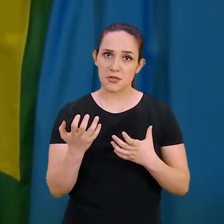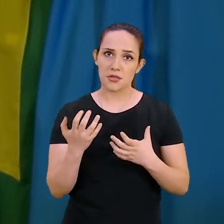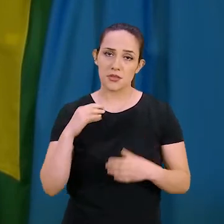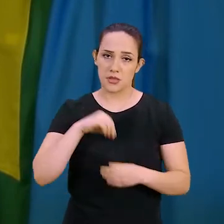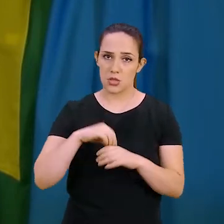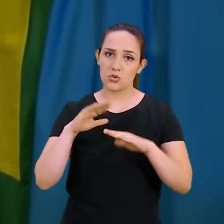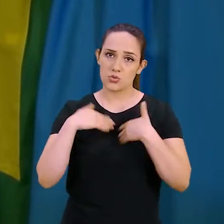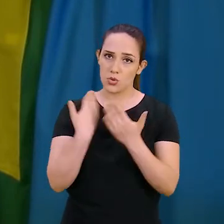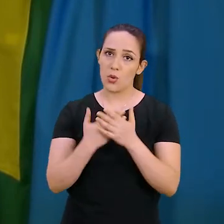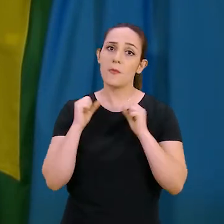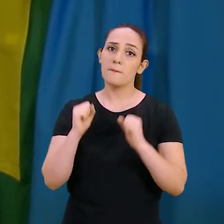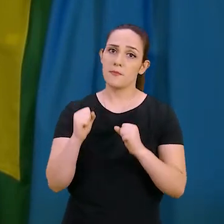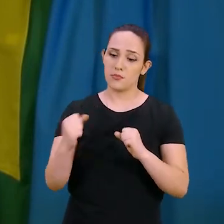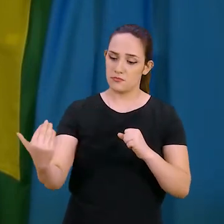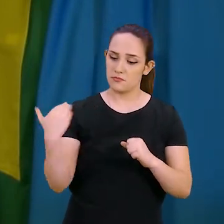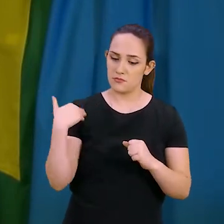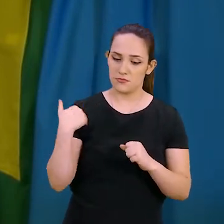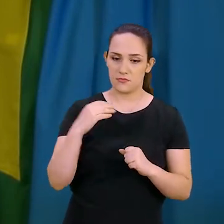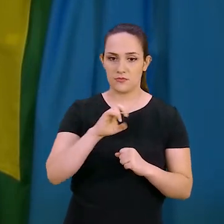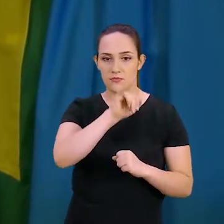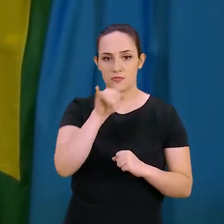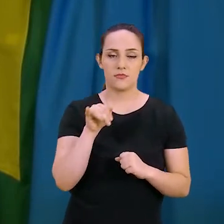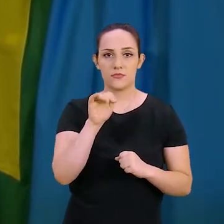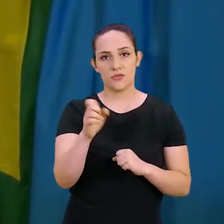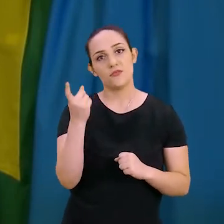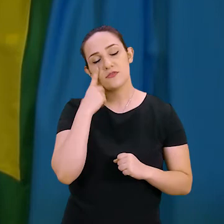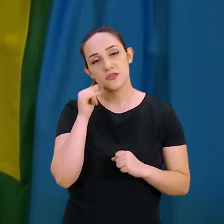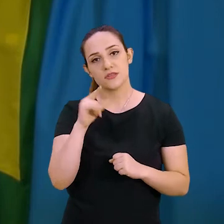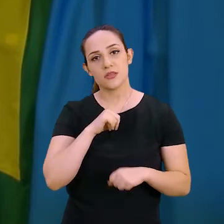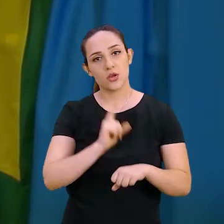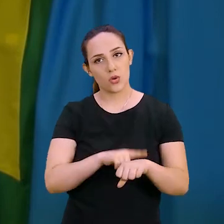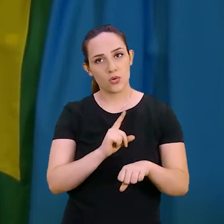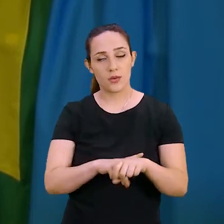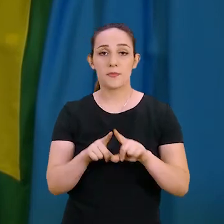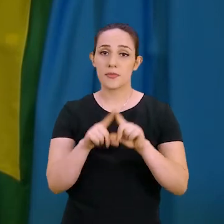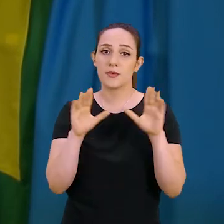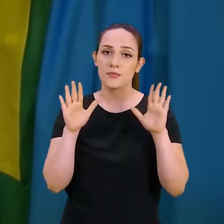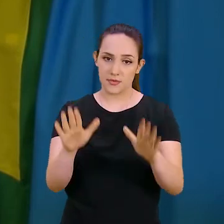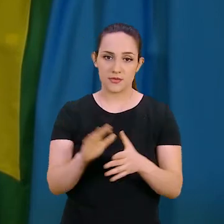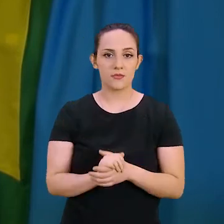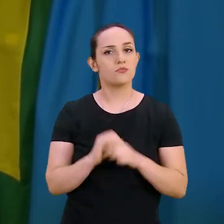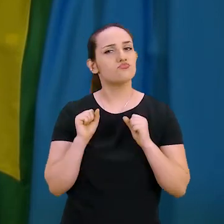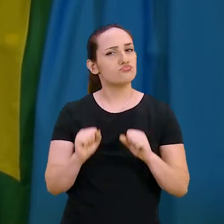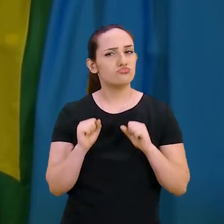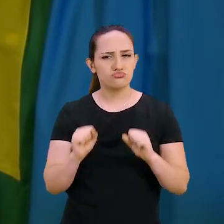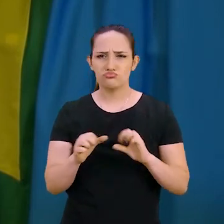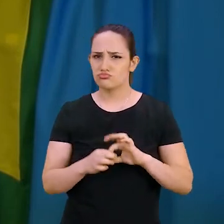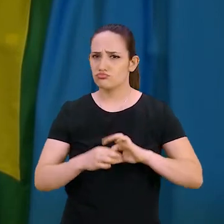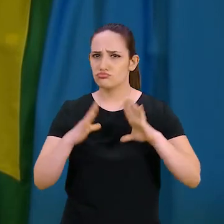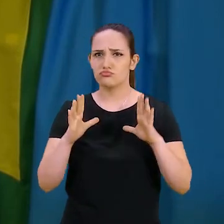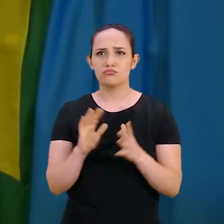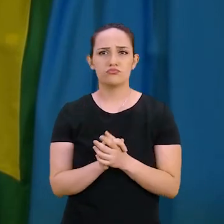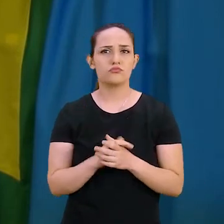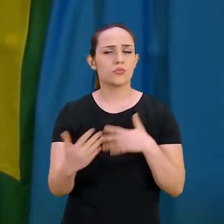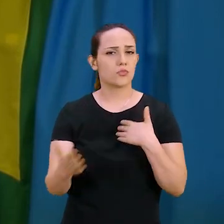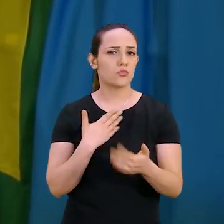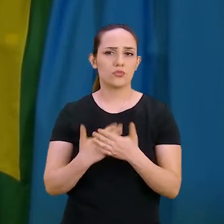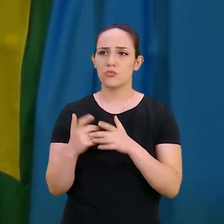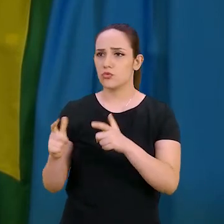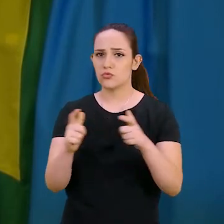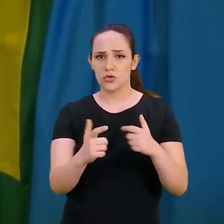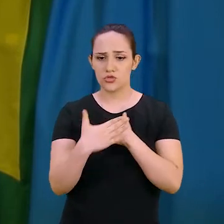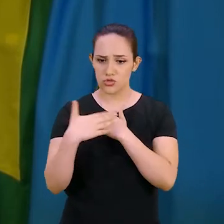que sentirem a necessidade, pode procurar a escola judiciária para a gente ver a disponibilidade, mas estamos abertos